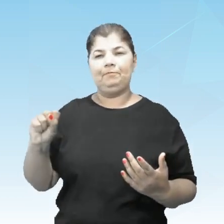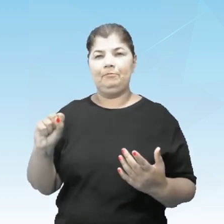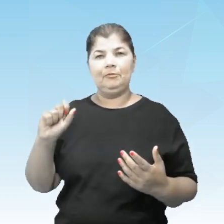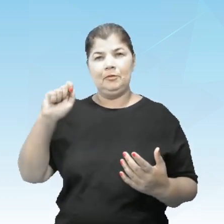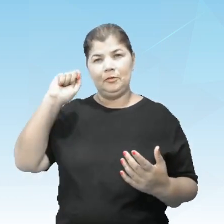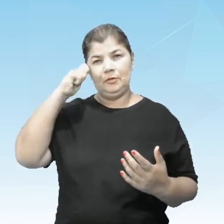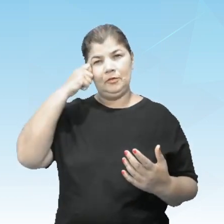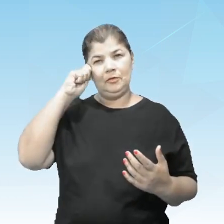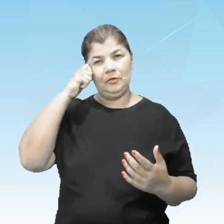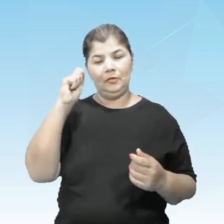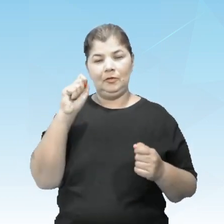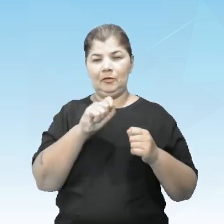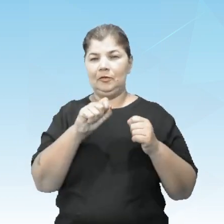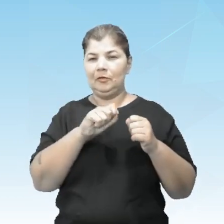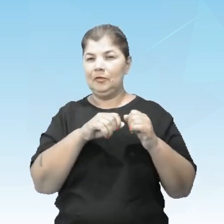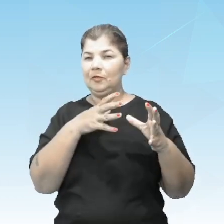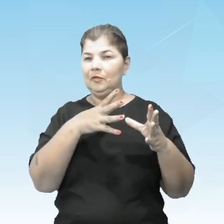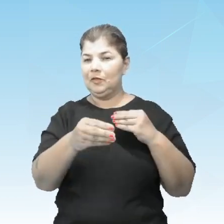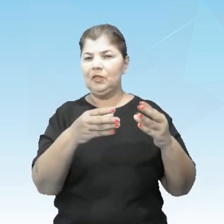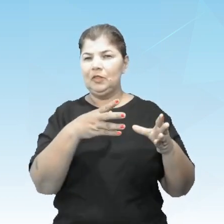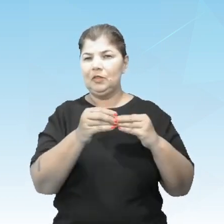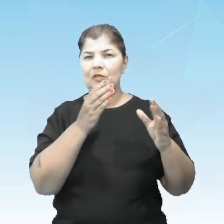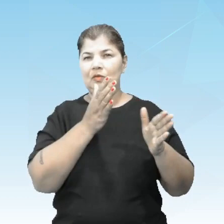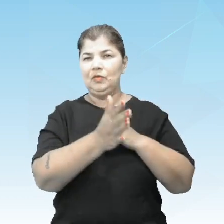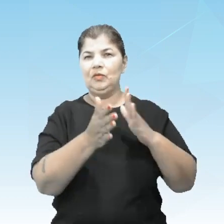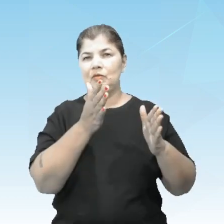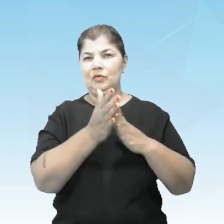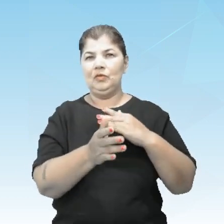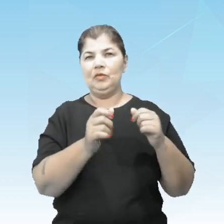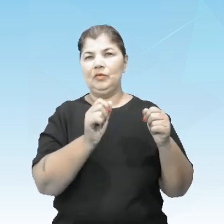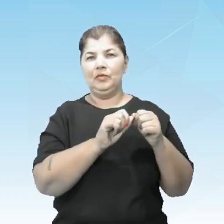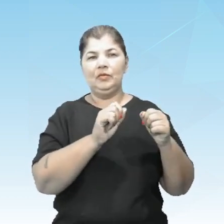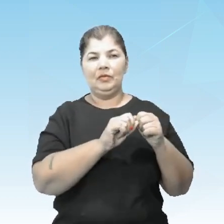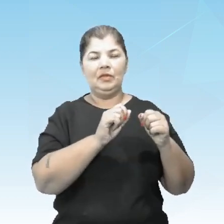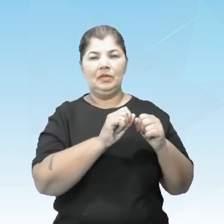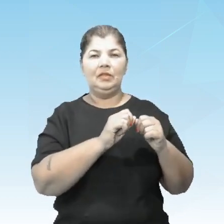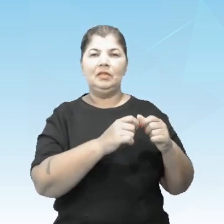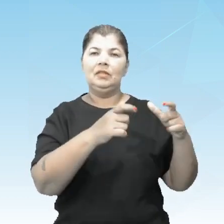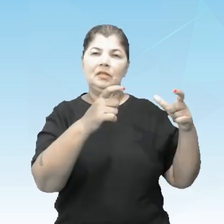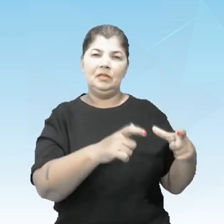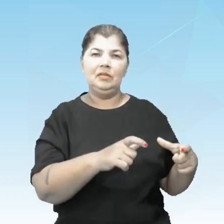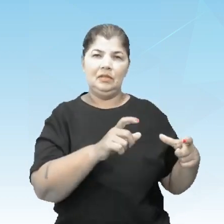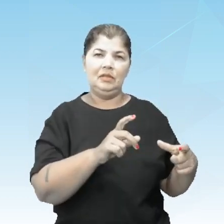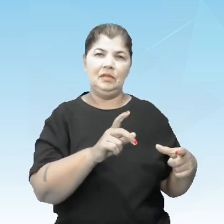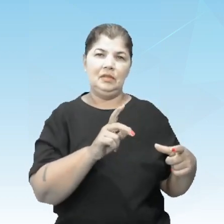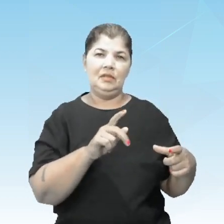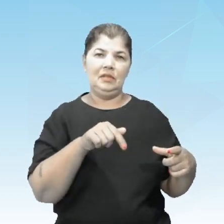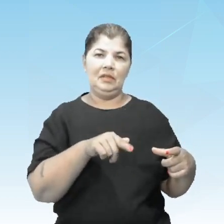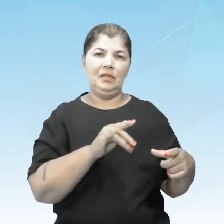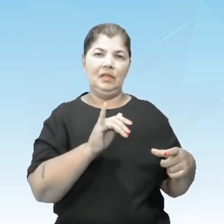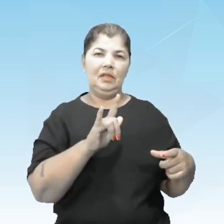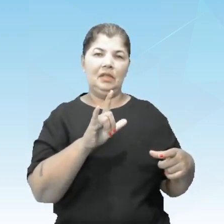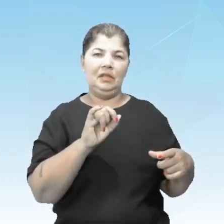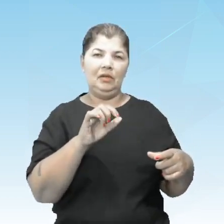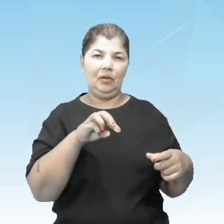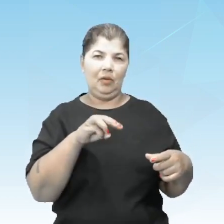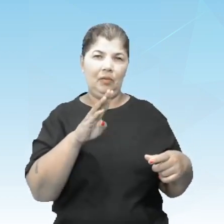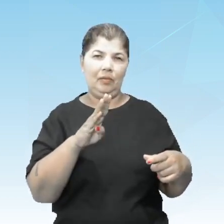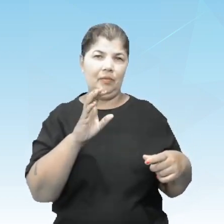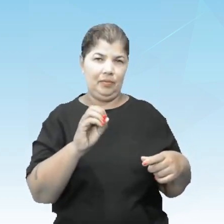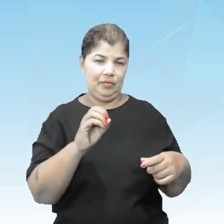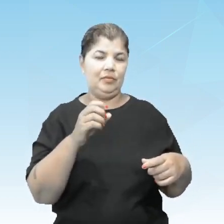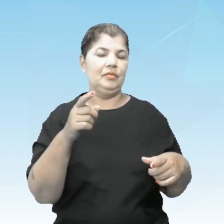escravizados promoviam fugas, formação de quilombos, né? Como ocorreu aqui no Brasil, né?